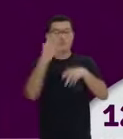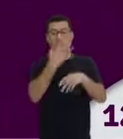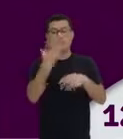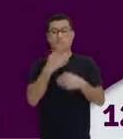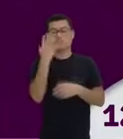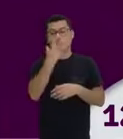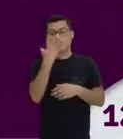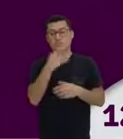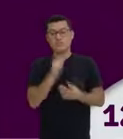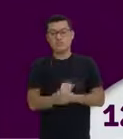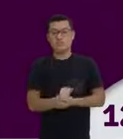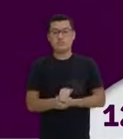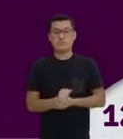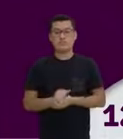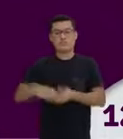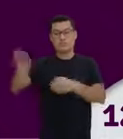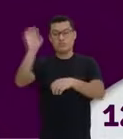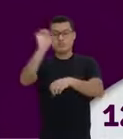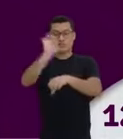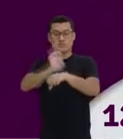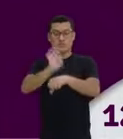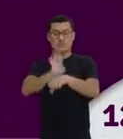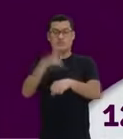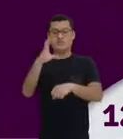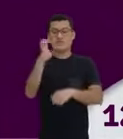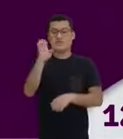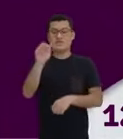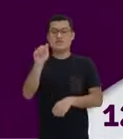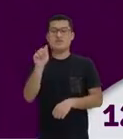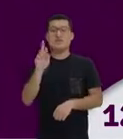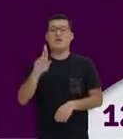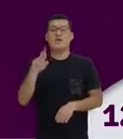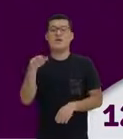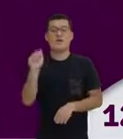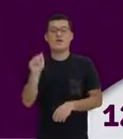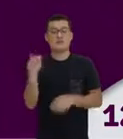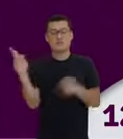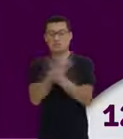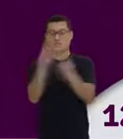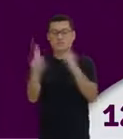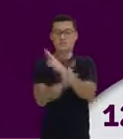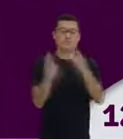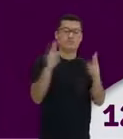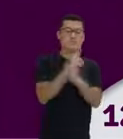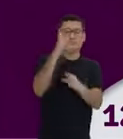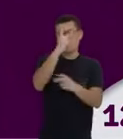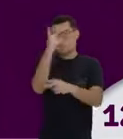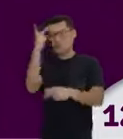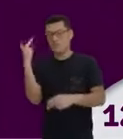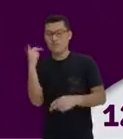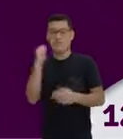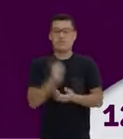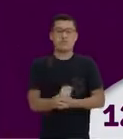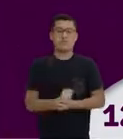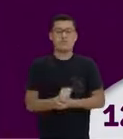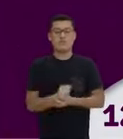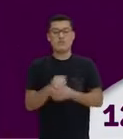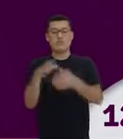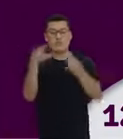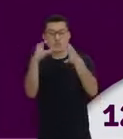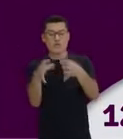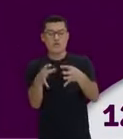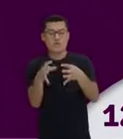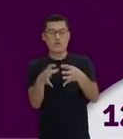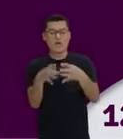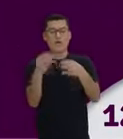música no Ceará vai ser outra coisa por isso depende da relação da pessoa ou seu ambiente